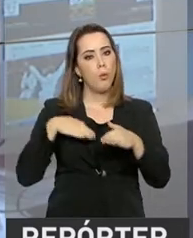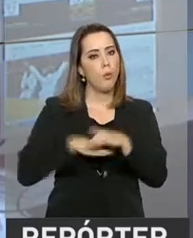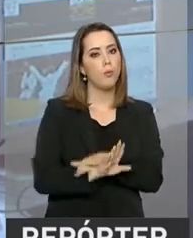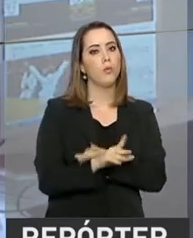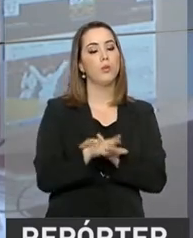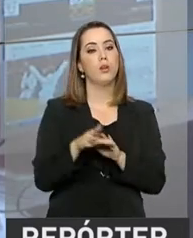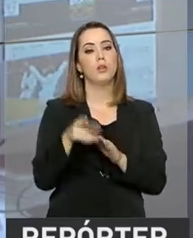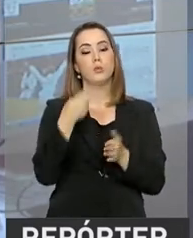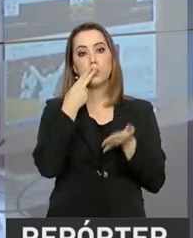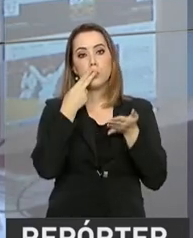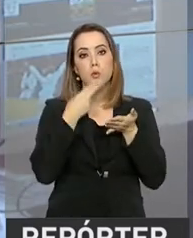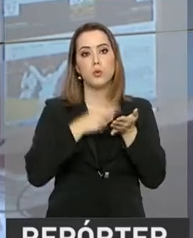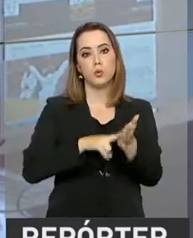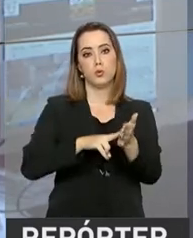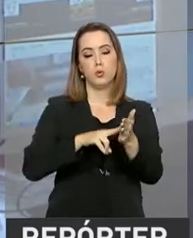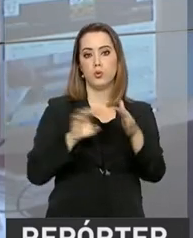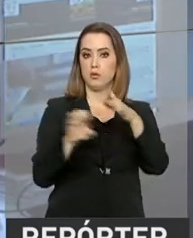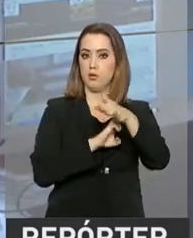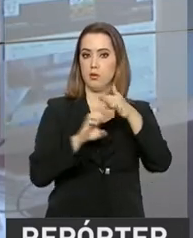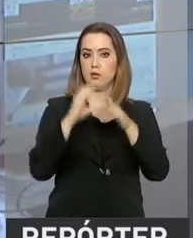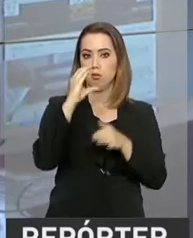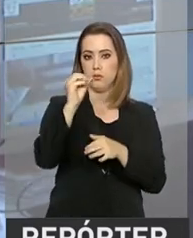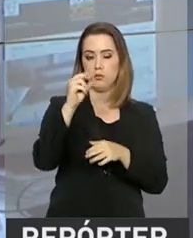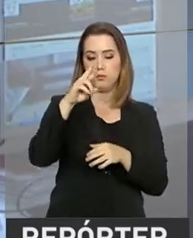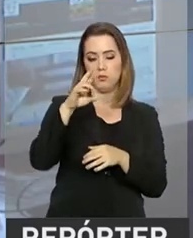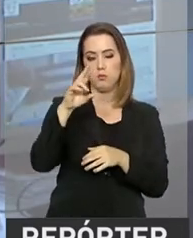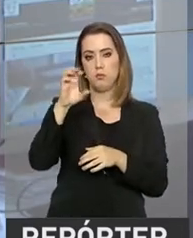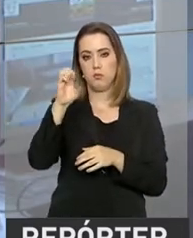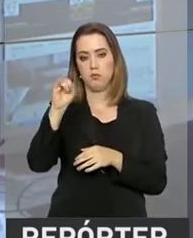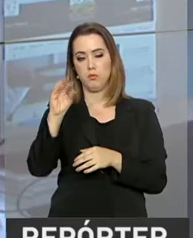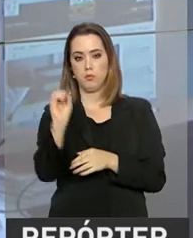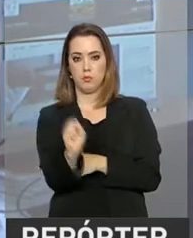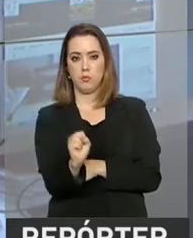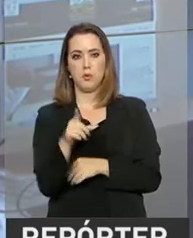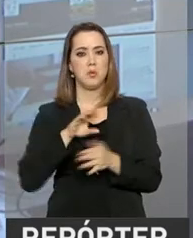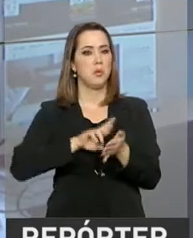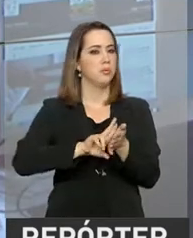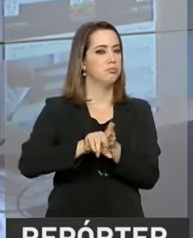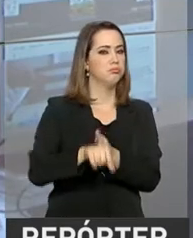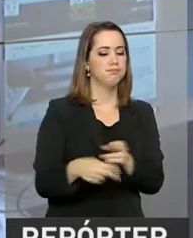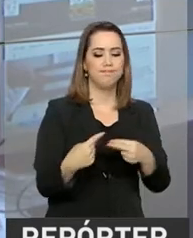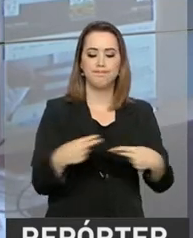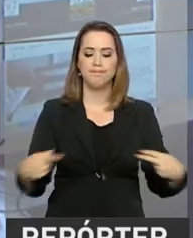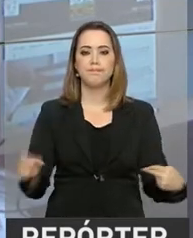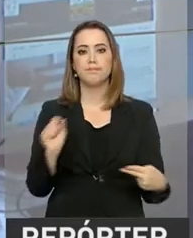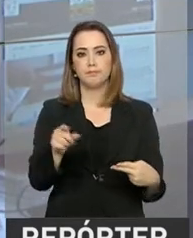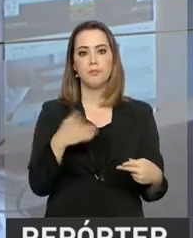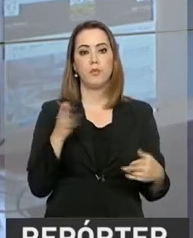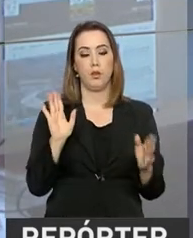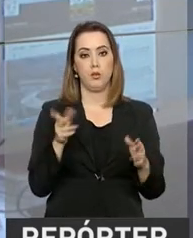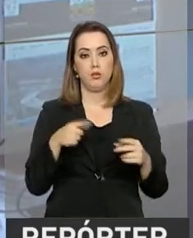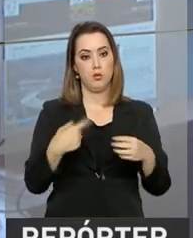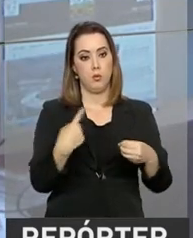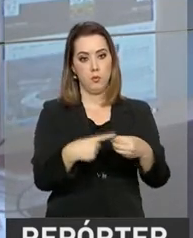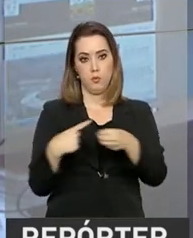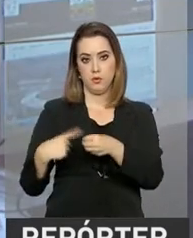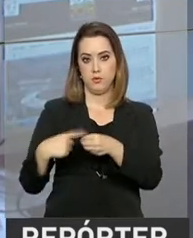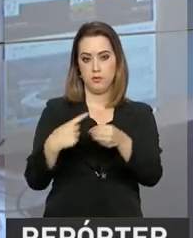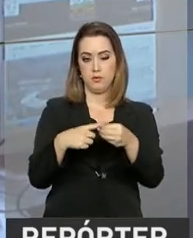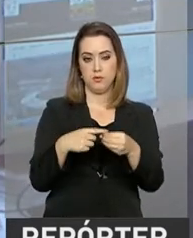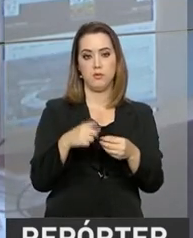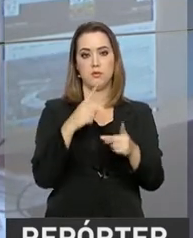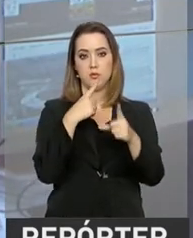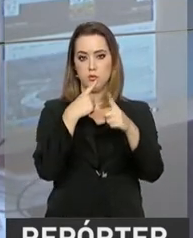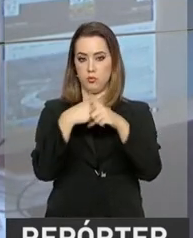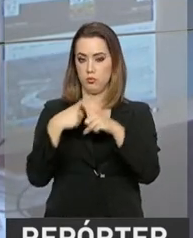entre documentos celulares chaves carteiras e casacos os objetos estão nas agências centrais do rio de janeiro e também